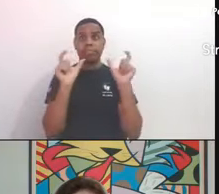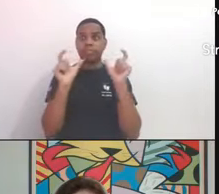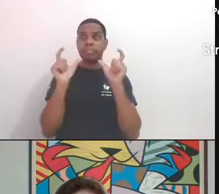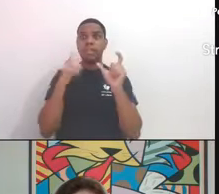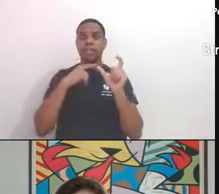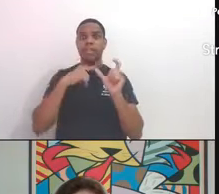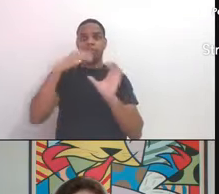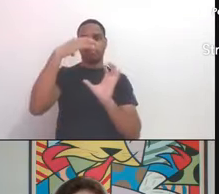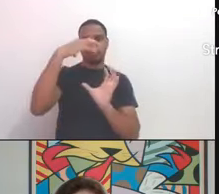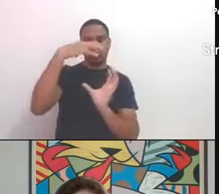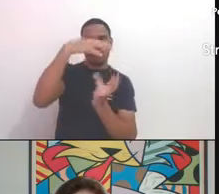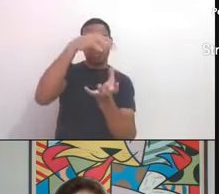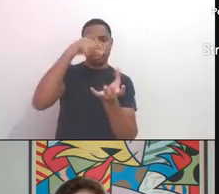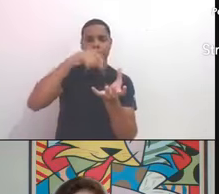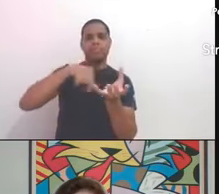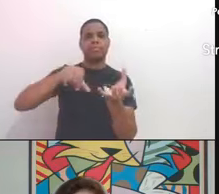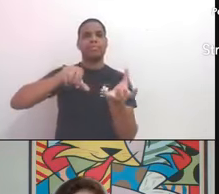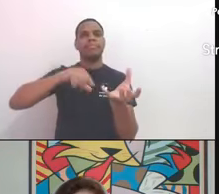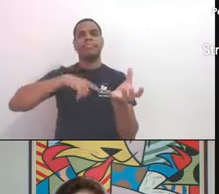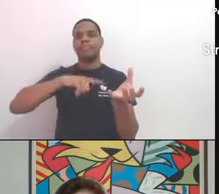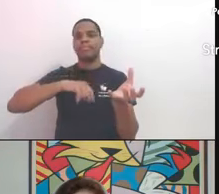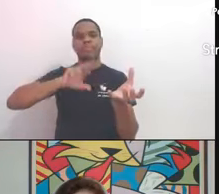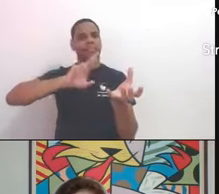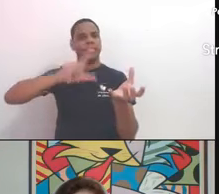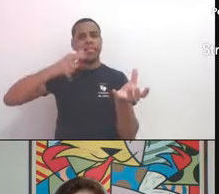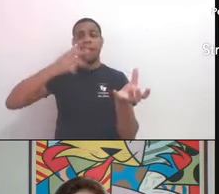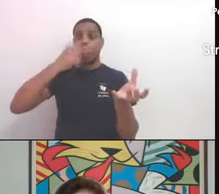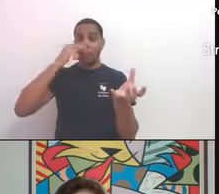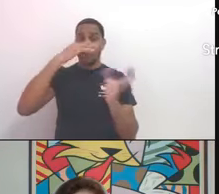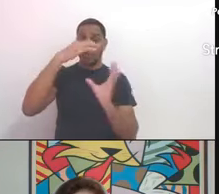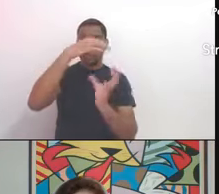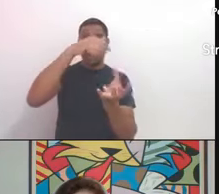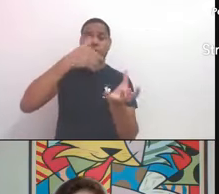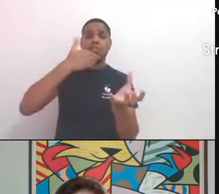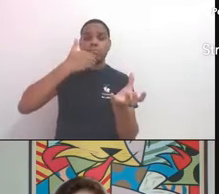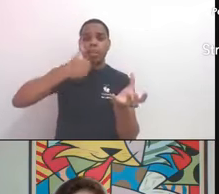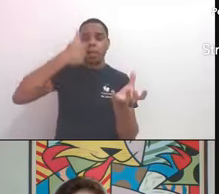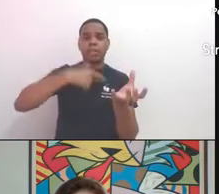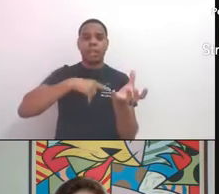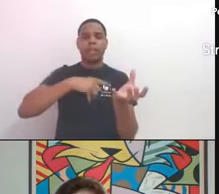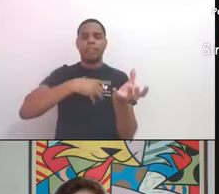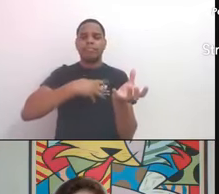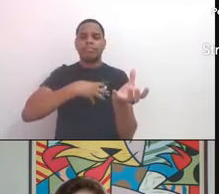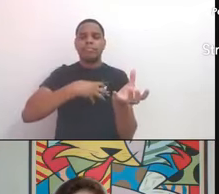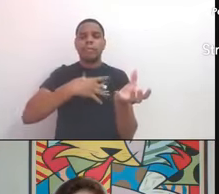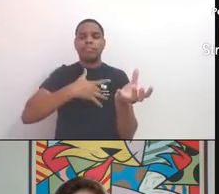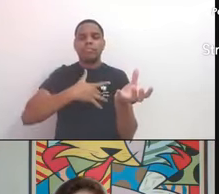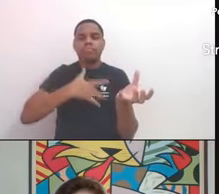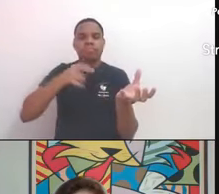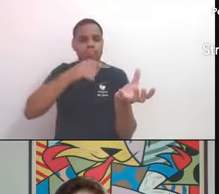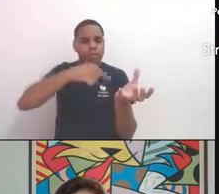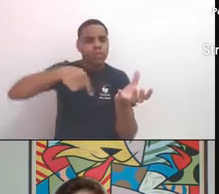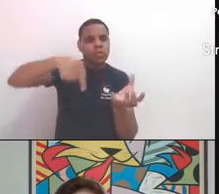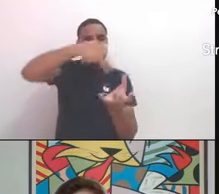mundo, provavelmente, com um nível melhor de solidariedade. Eu acho isso meio